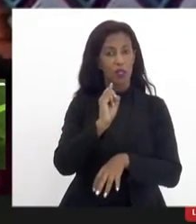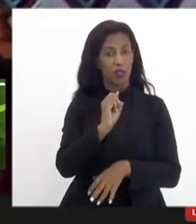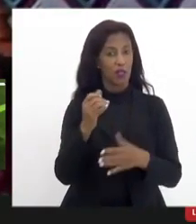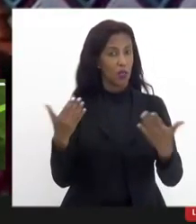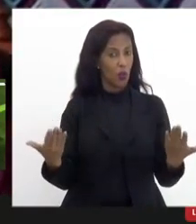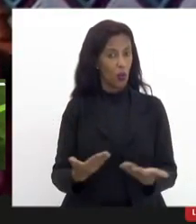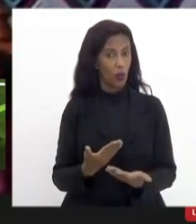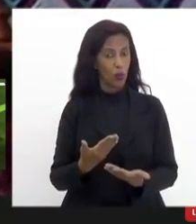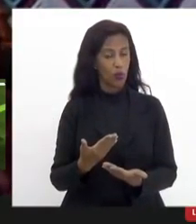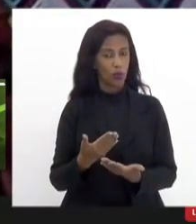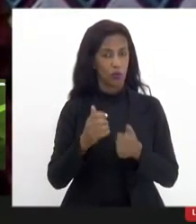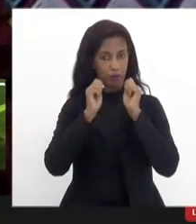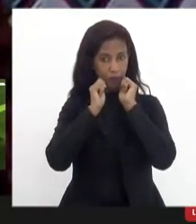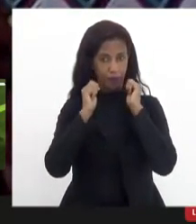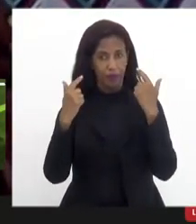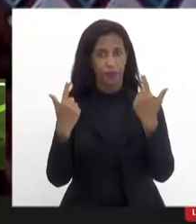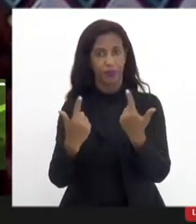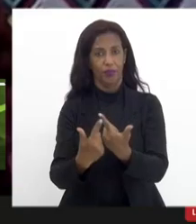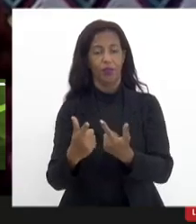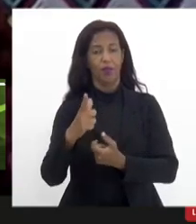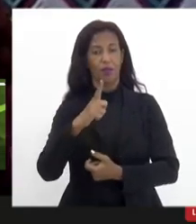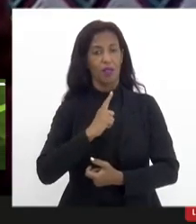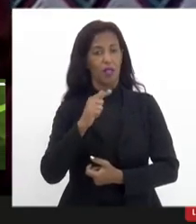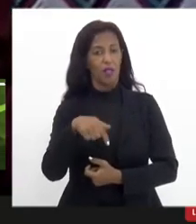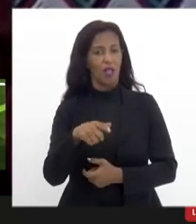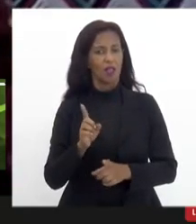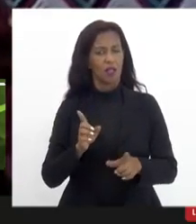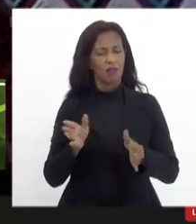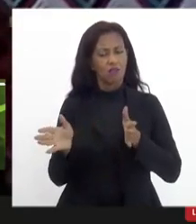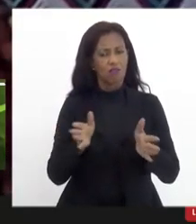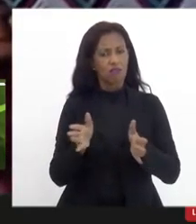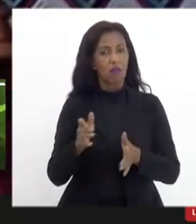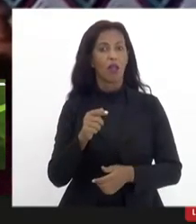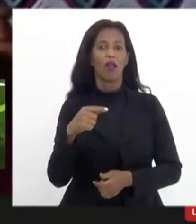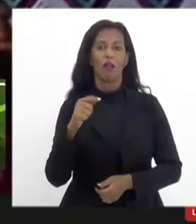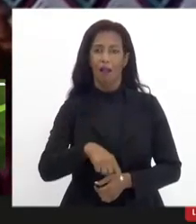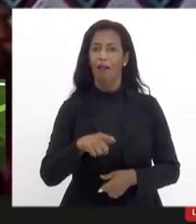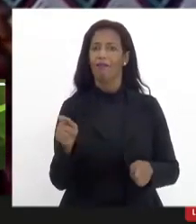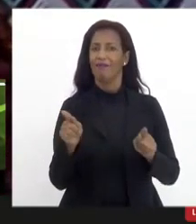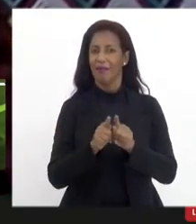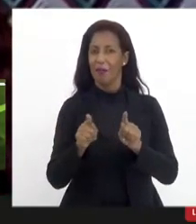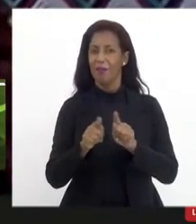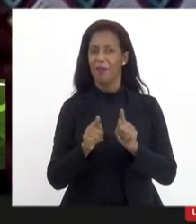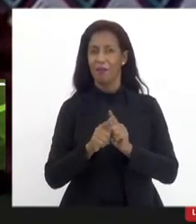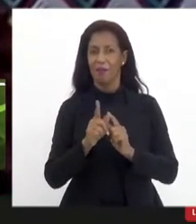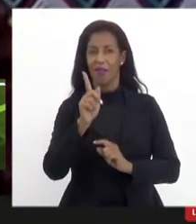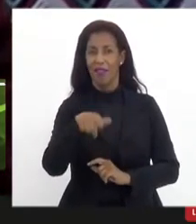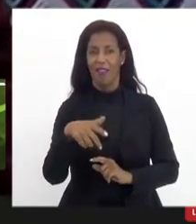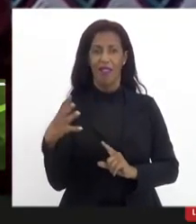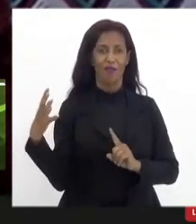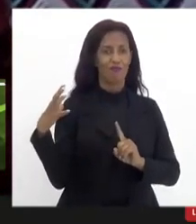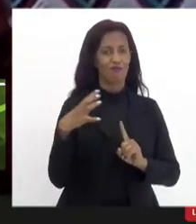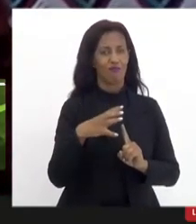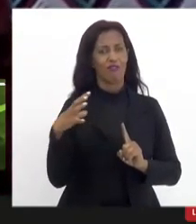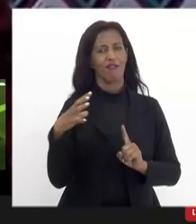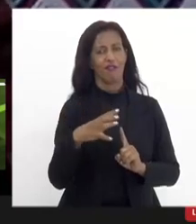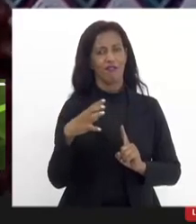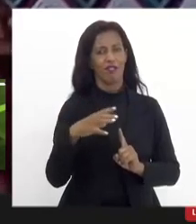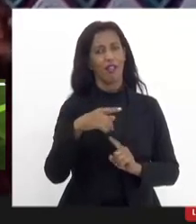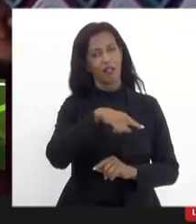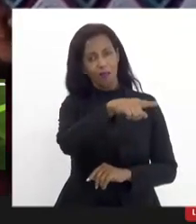hoje, né, tem essa dinâmica, ela também é muito influenciada